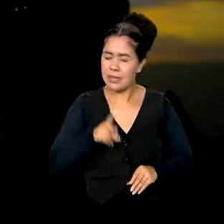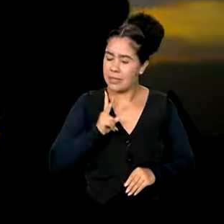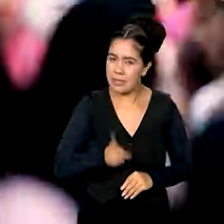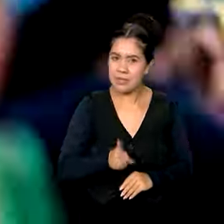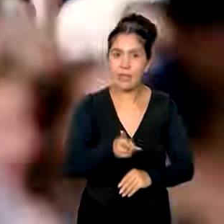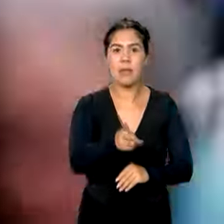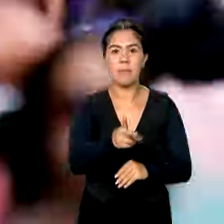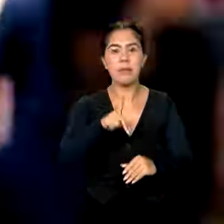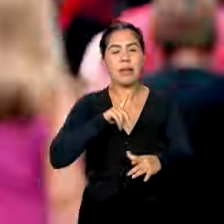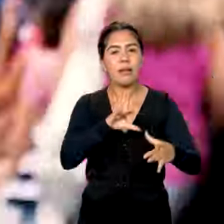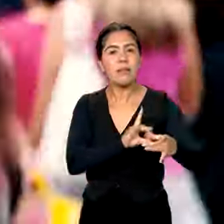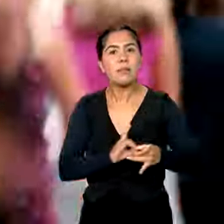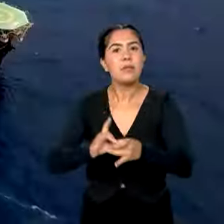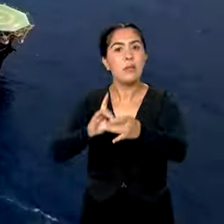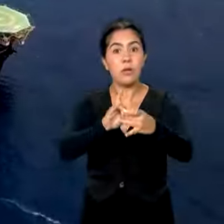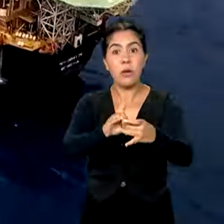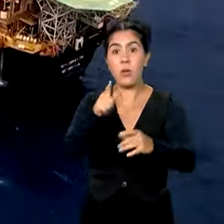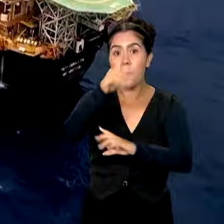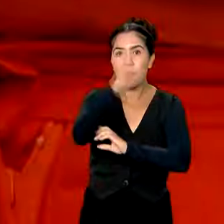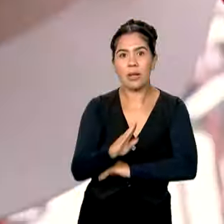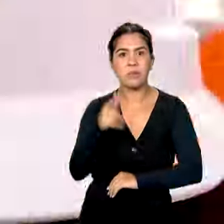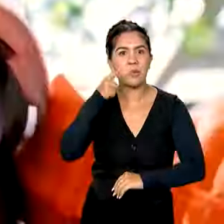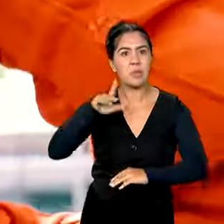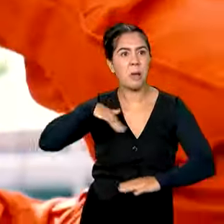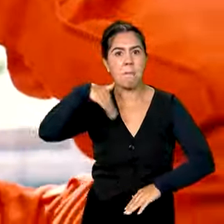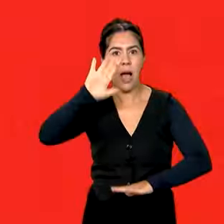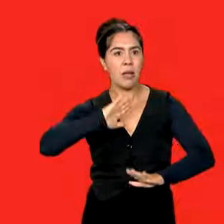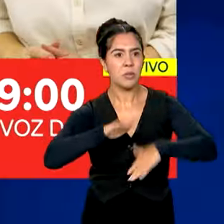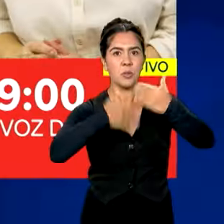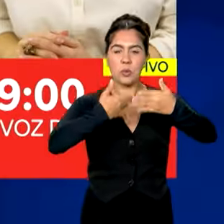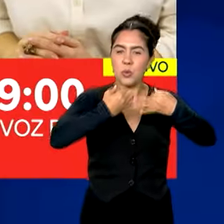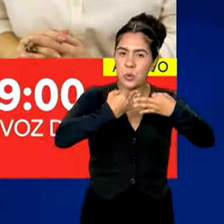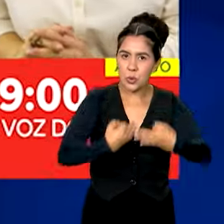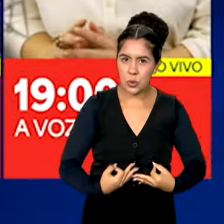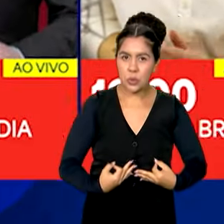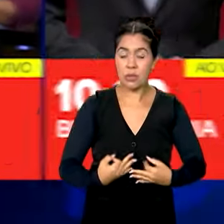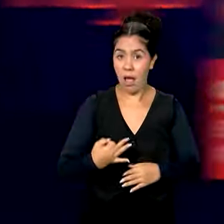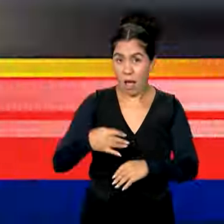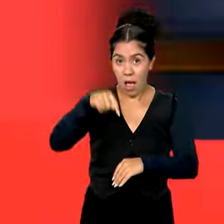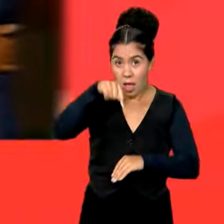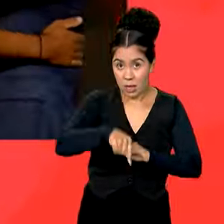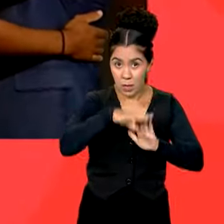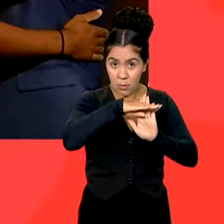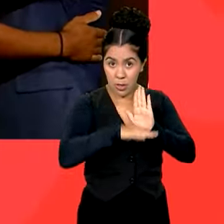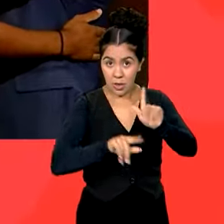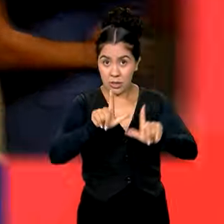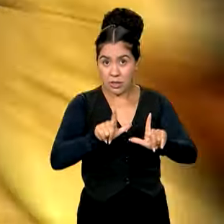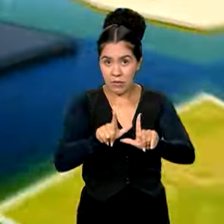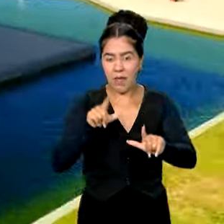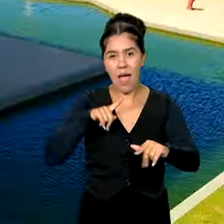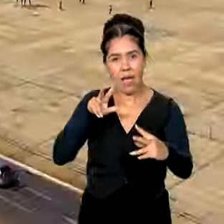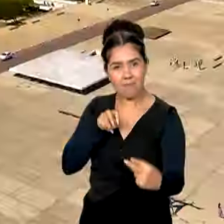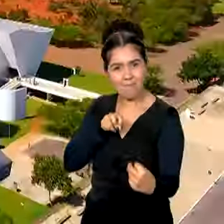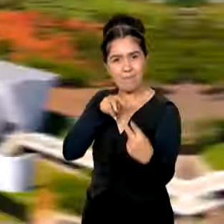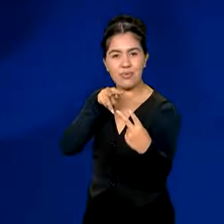Sempre em sintonia com um Brasil mais desenvolvido e justo. Aqui é o nosso ponto de